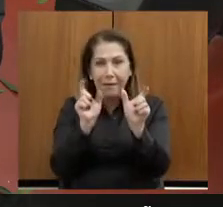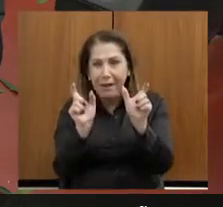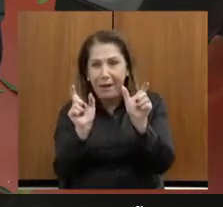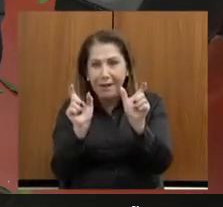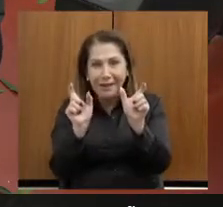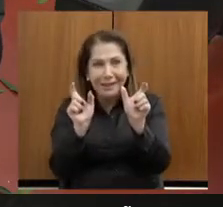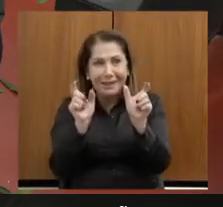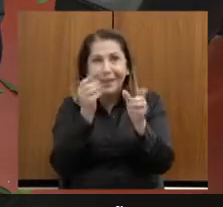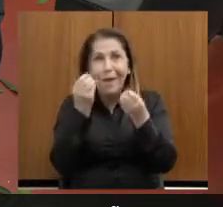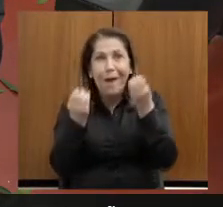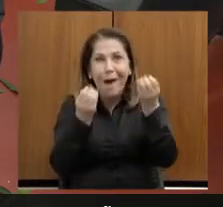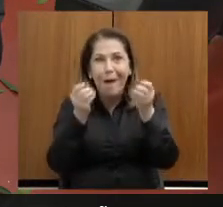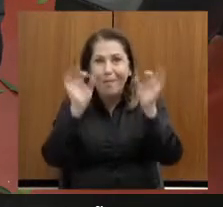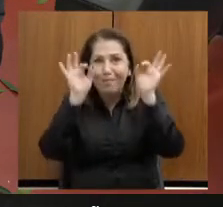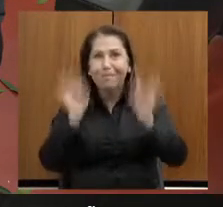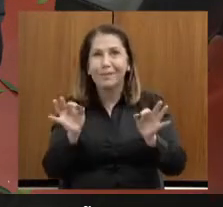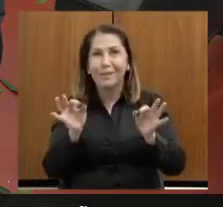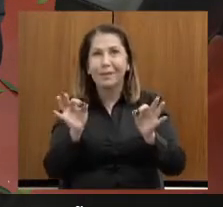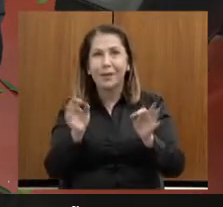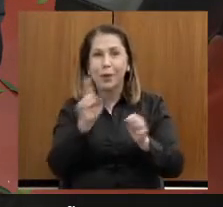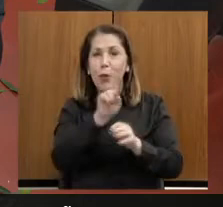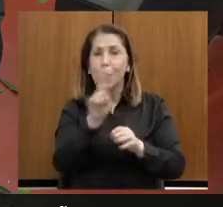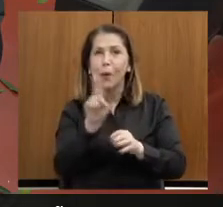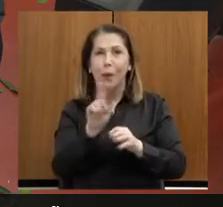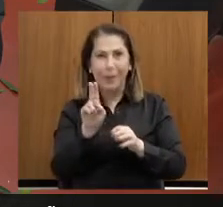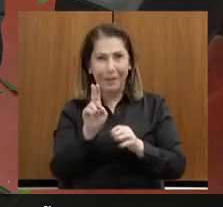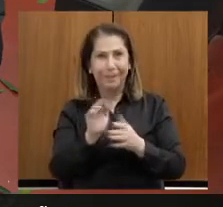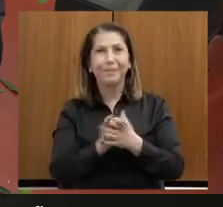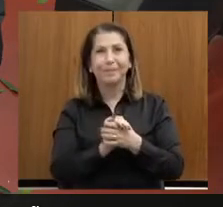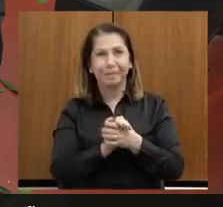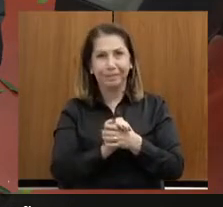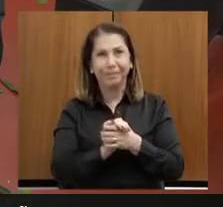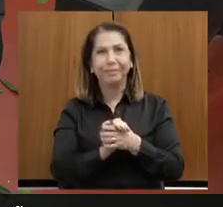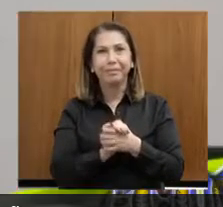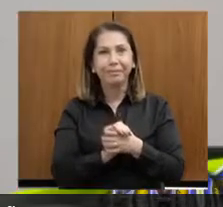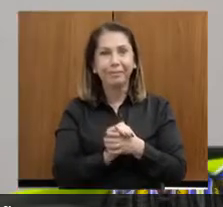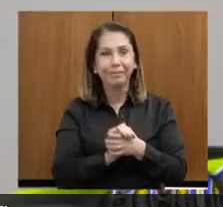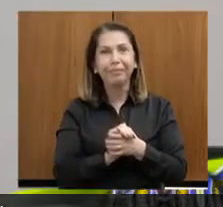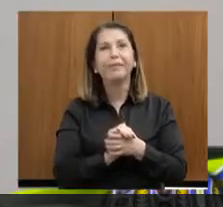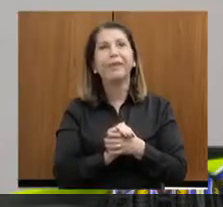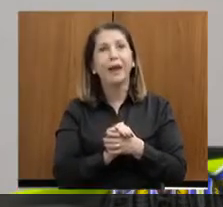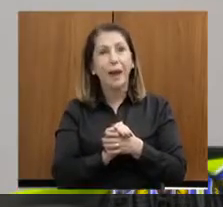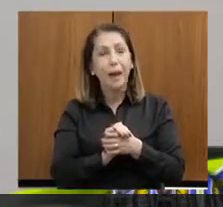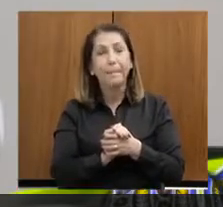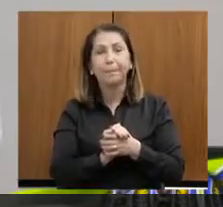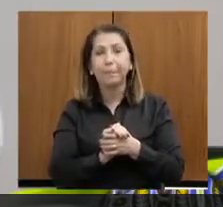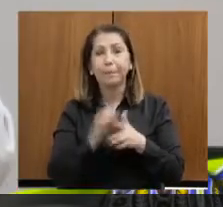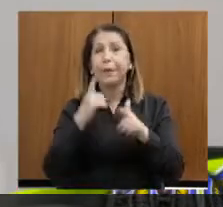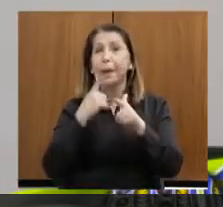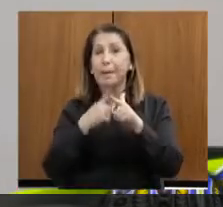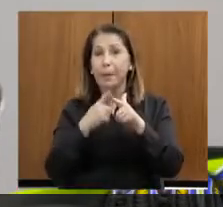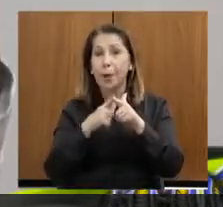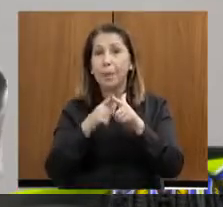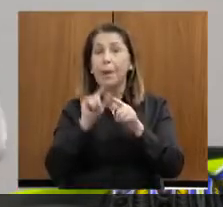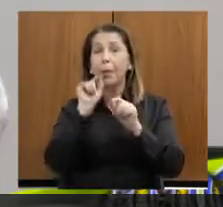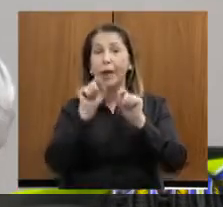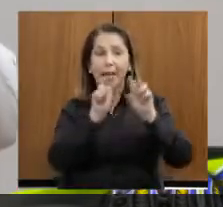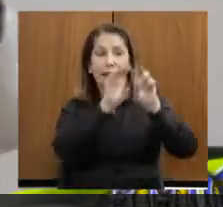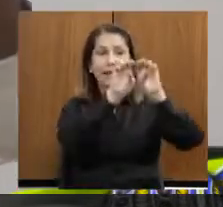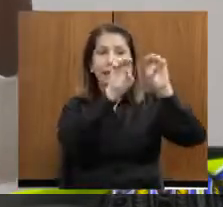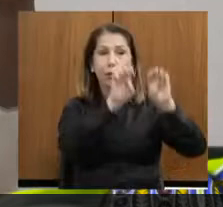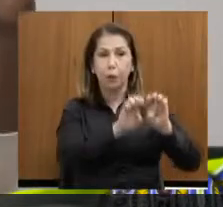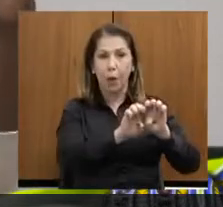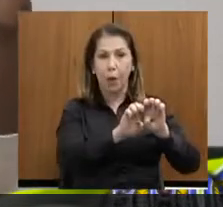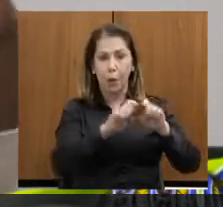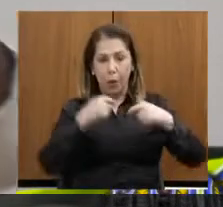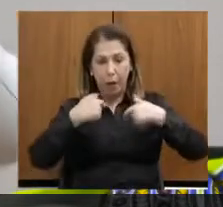consegue pronunciar os nomes e Esse é um problema estrutural não é um problema dela não foi André um